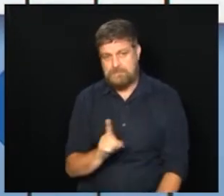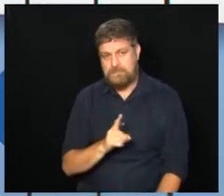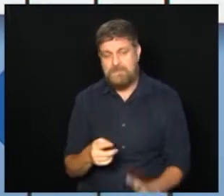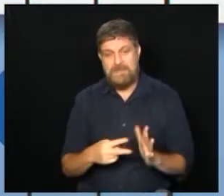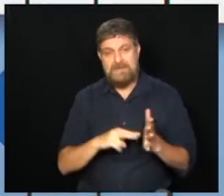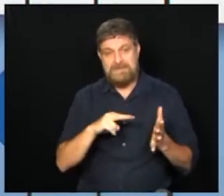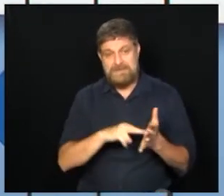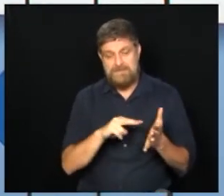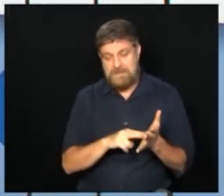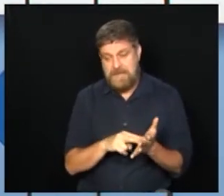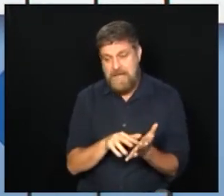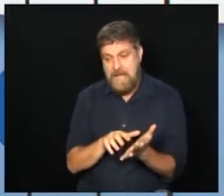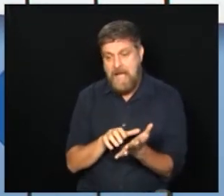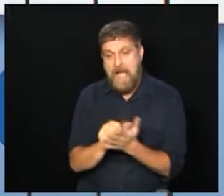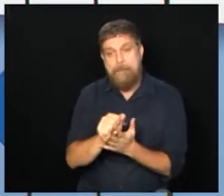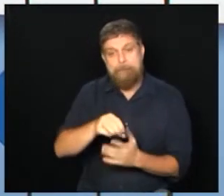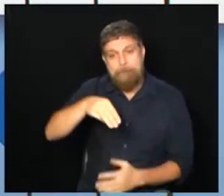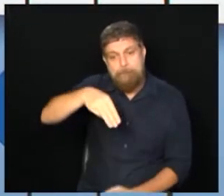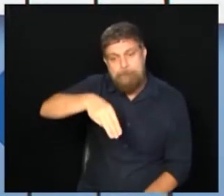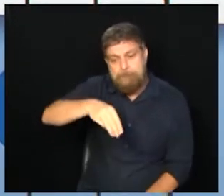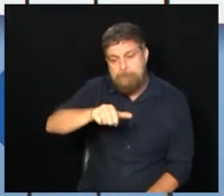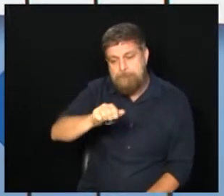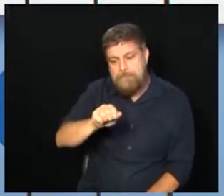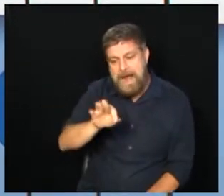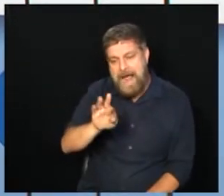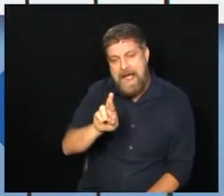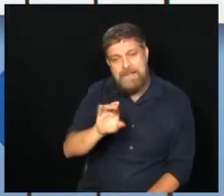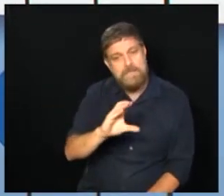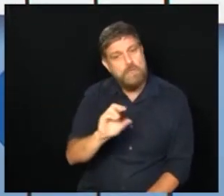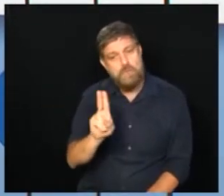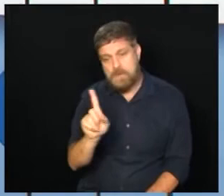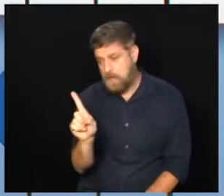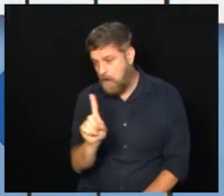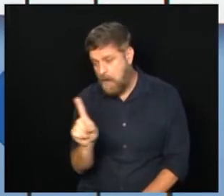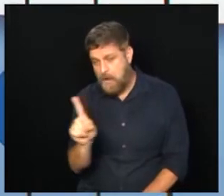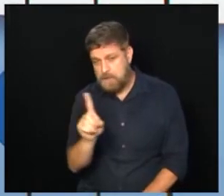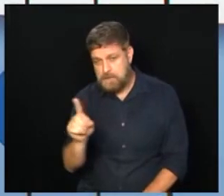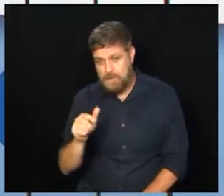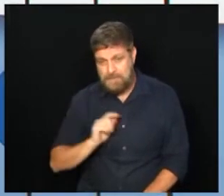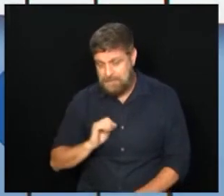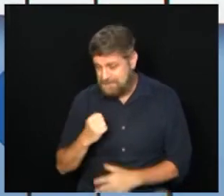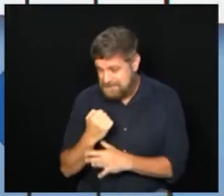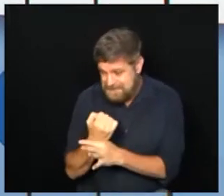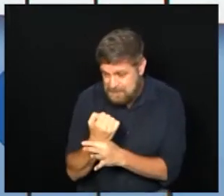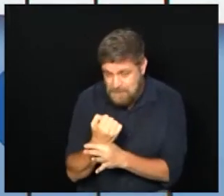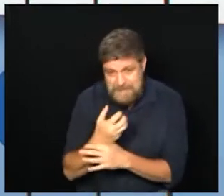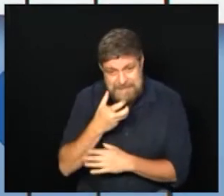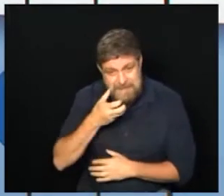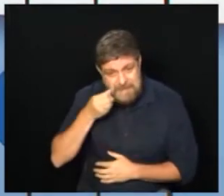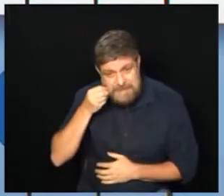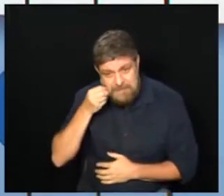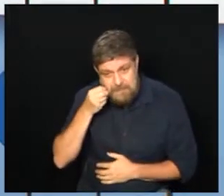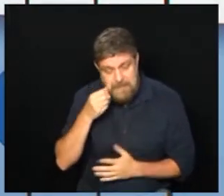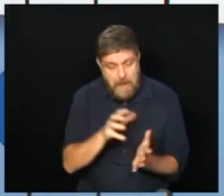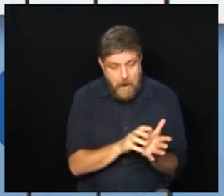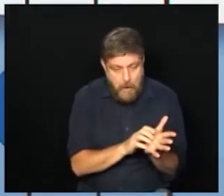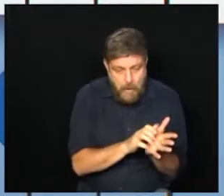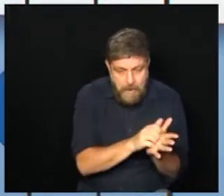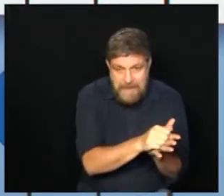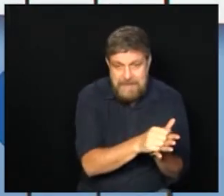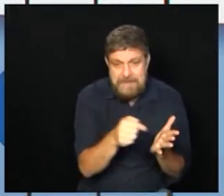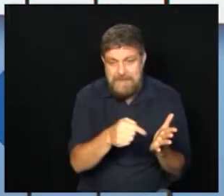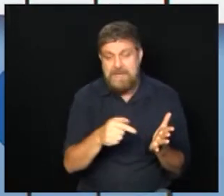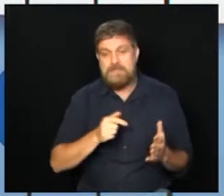a matrícula, de acordo com a nota da prefeitura. Apesar de não ser a garantia de vaga, o cadastro permite que a